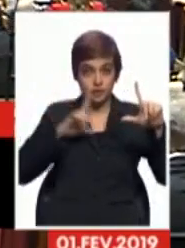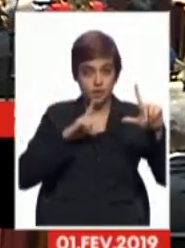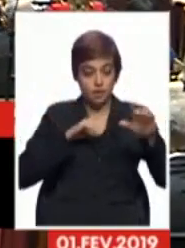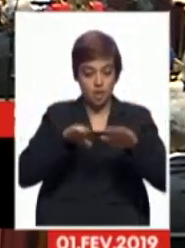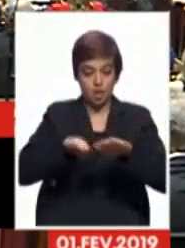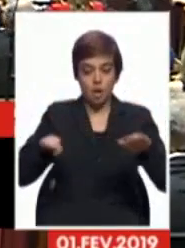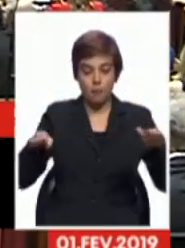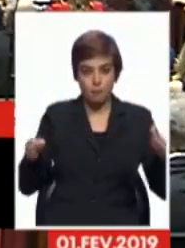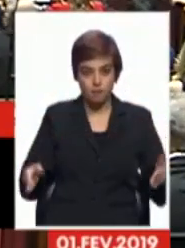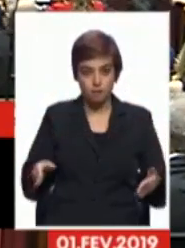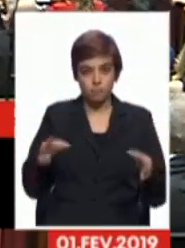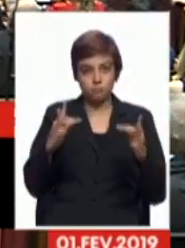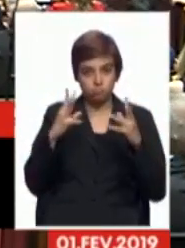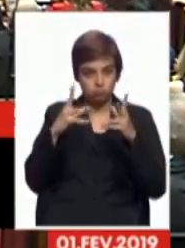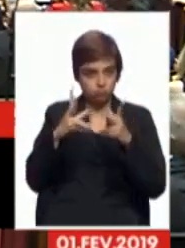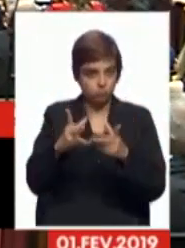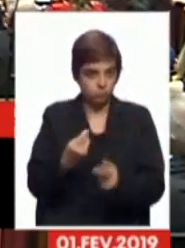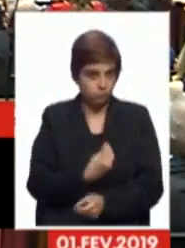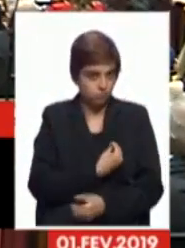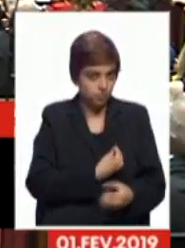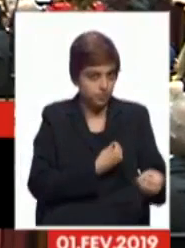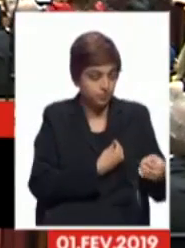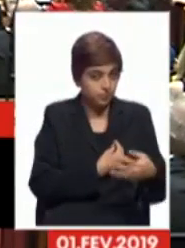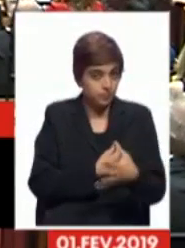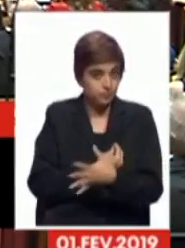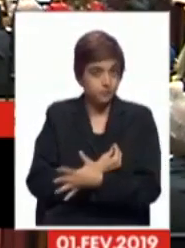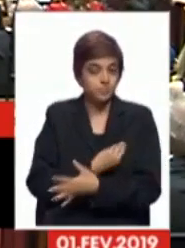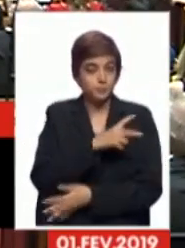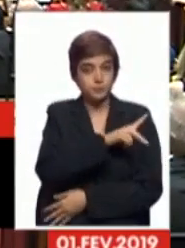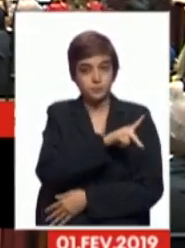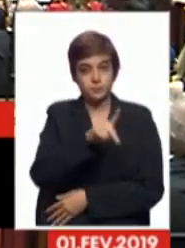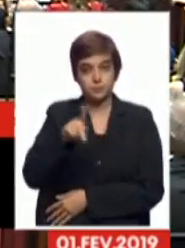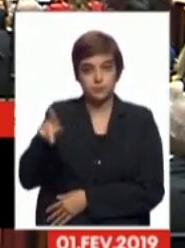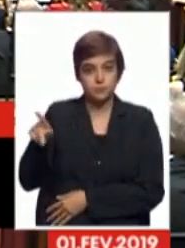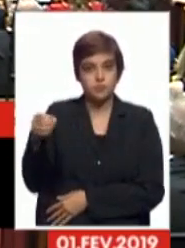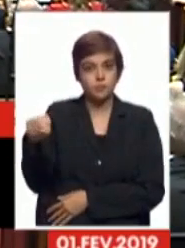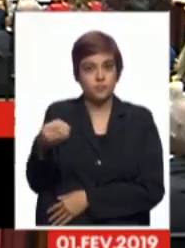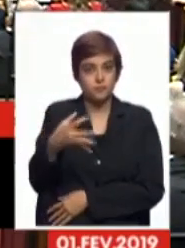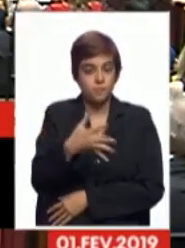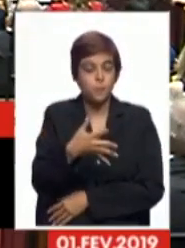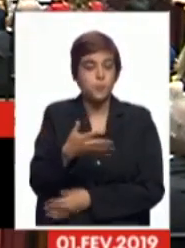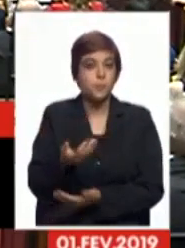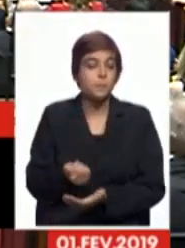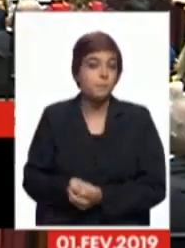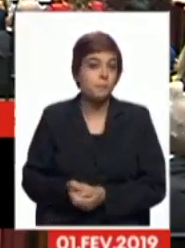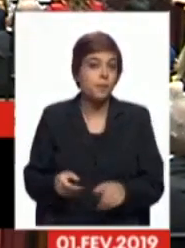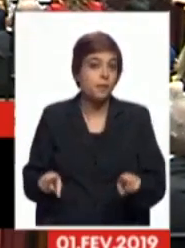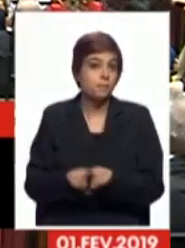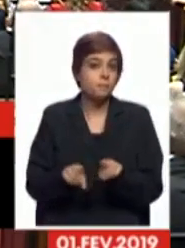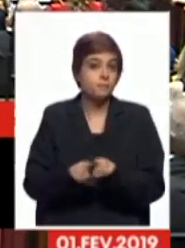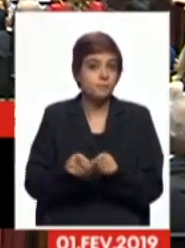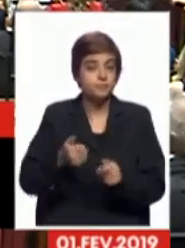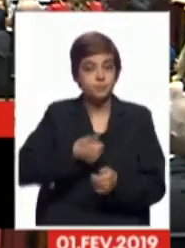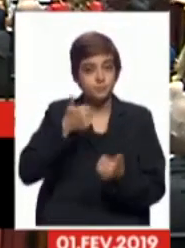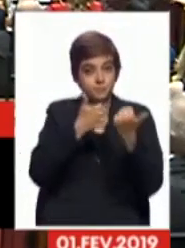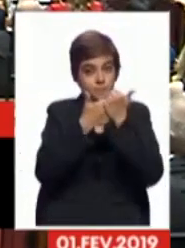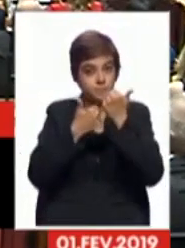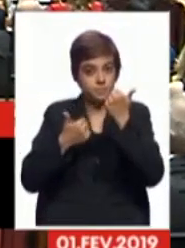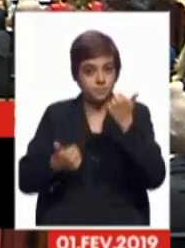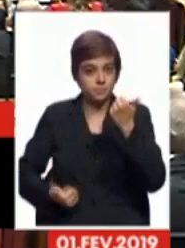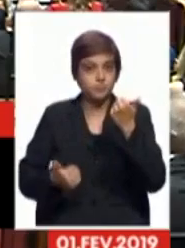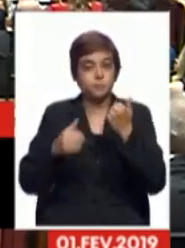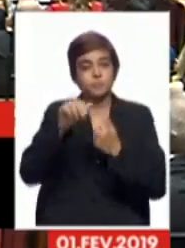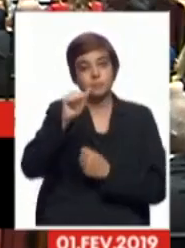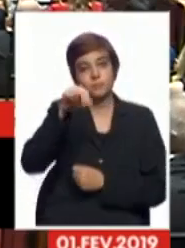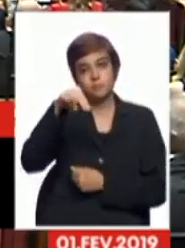o deputado Agostinho Patrus, que é o presidente. Marco, pode completar para a gente? Também o primeiro vice-presidente, deputado